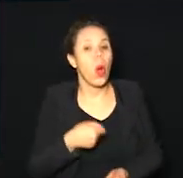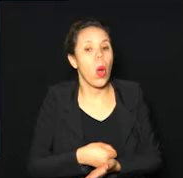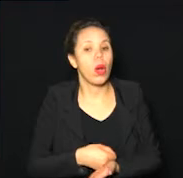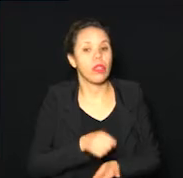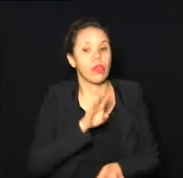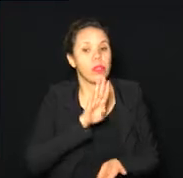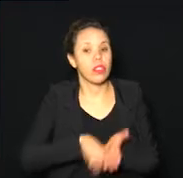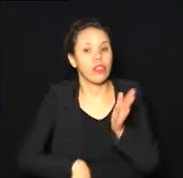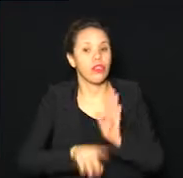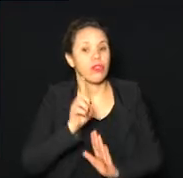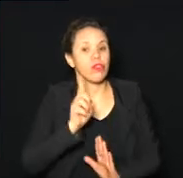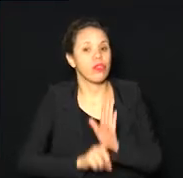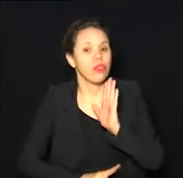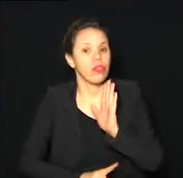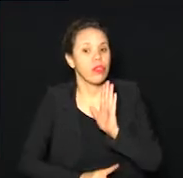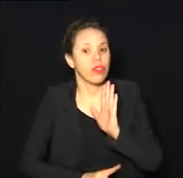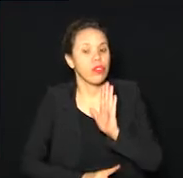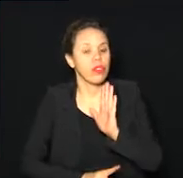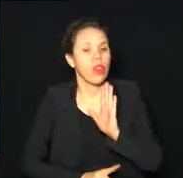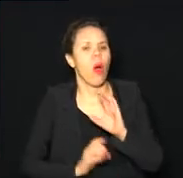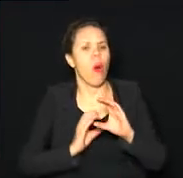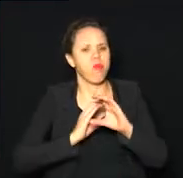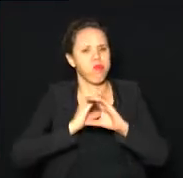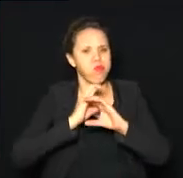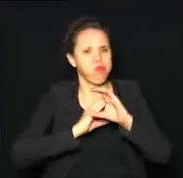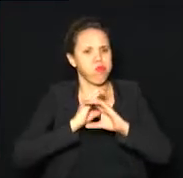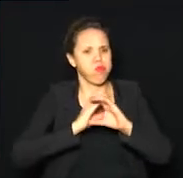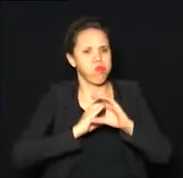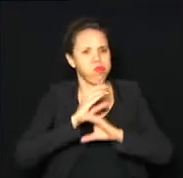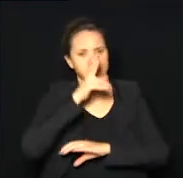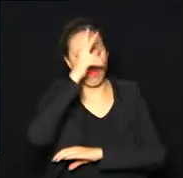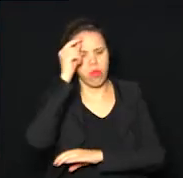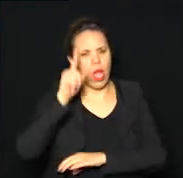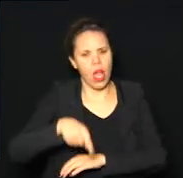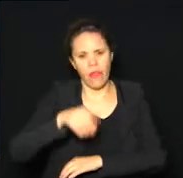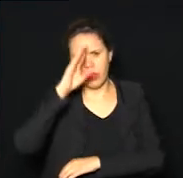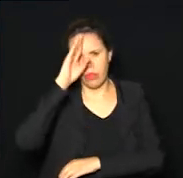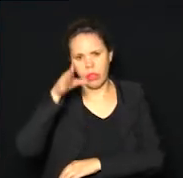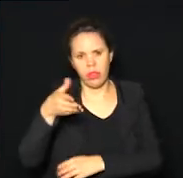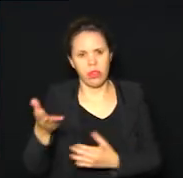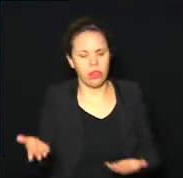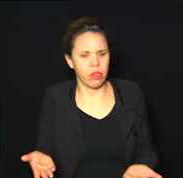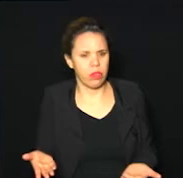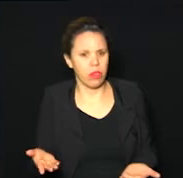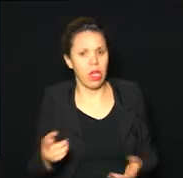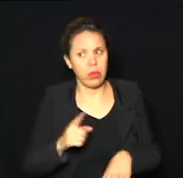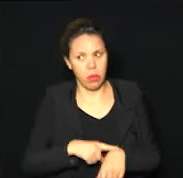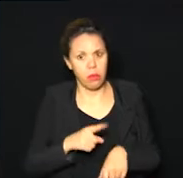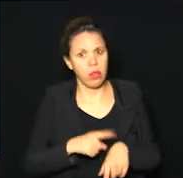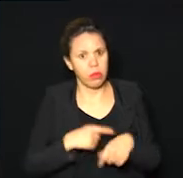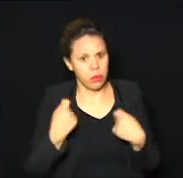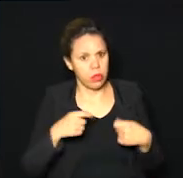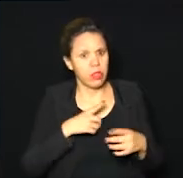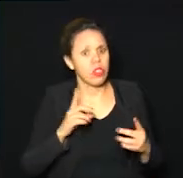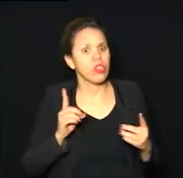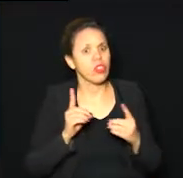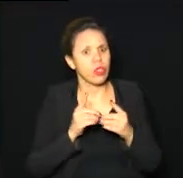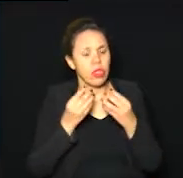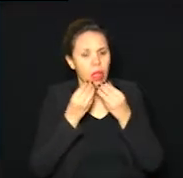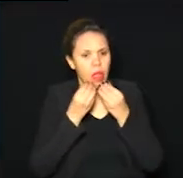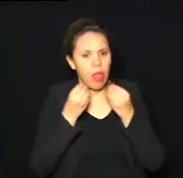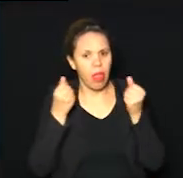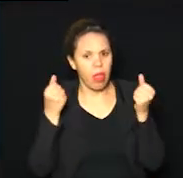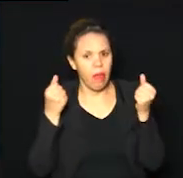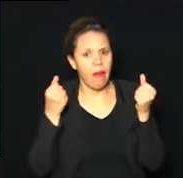retirada de direitos, fim de concursos públicos, que é fundamental nesse momento para que possamos ter um atendimento de